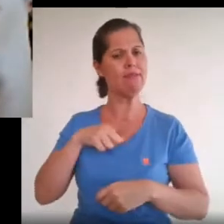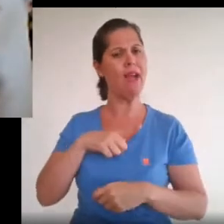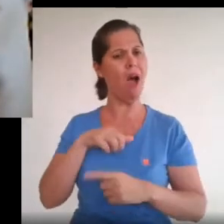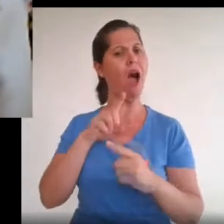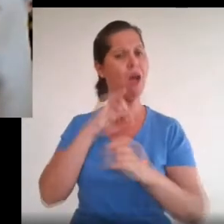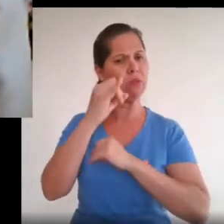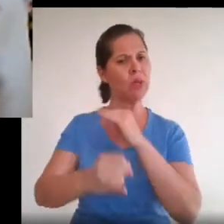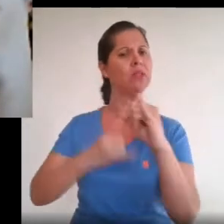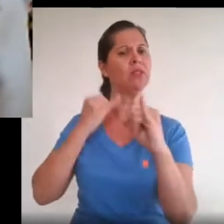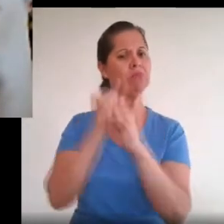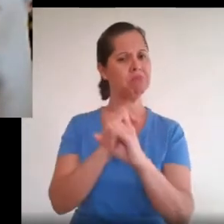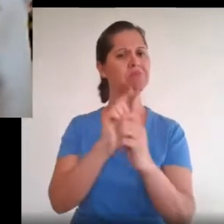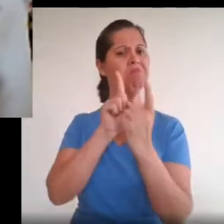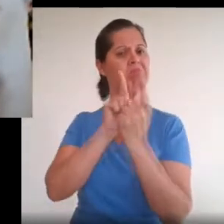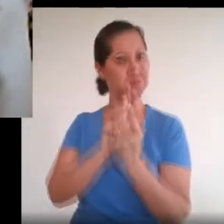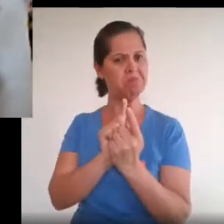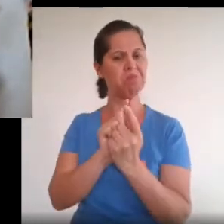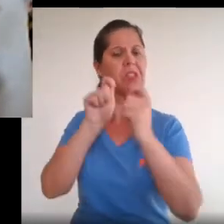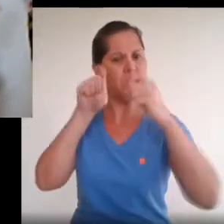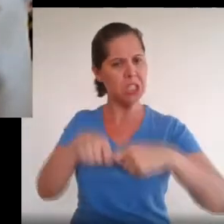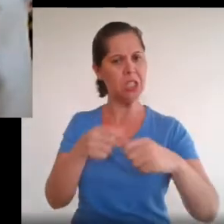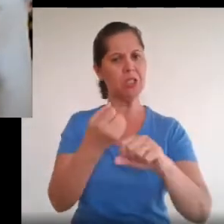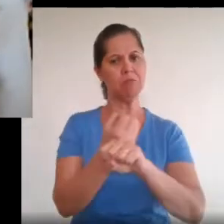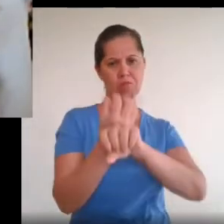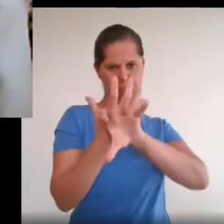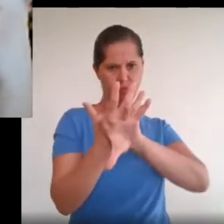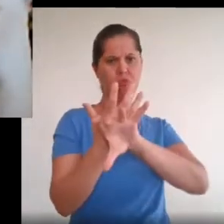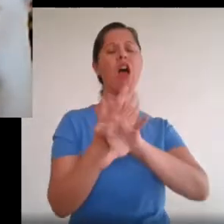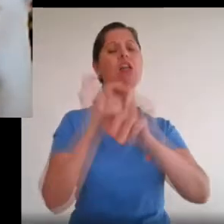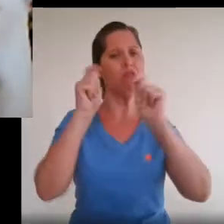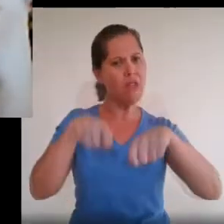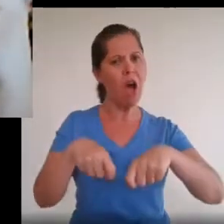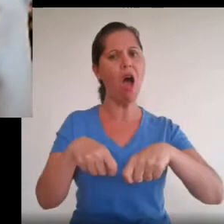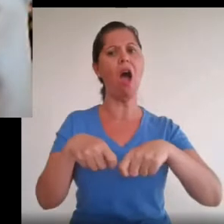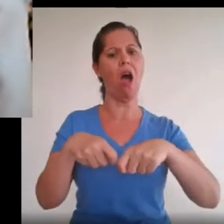uma assistência online para essas mulheres, pode dar uma